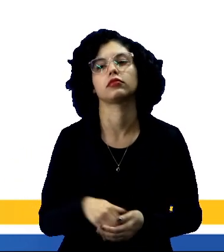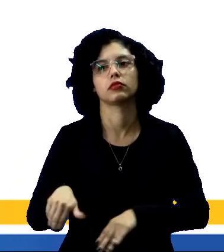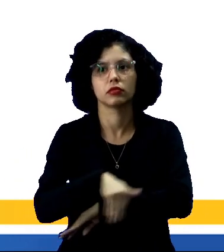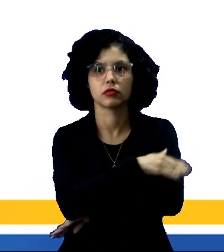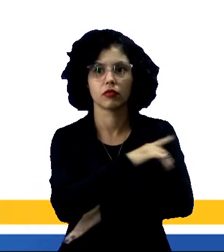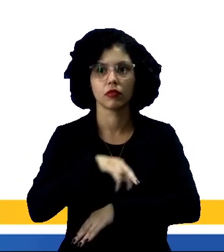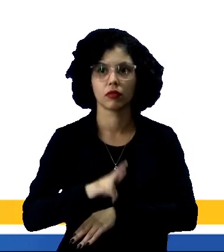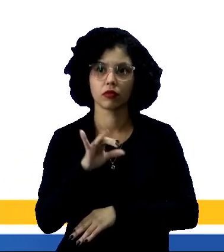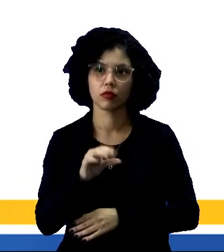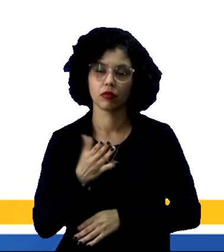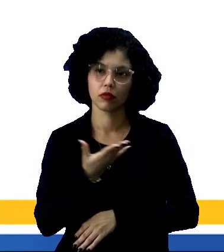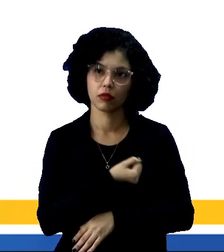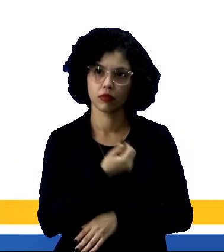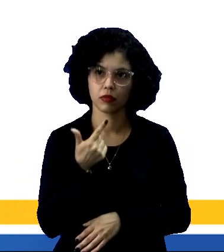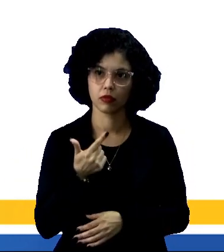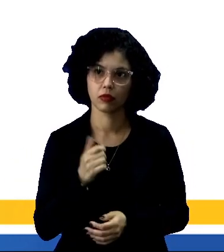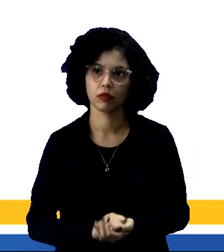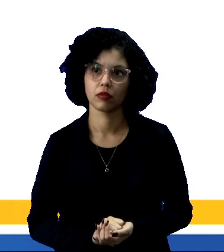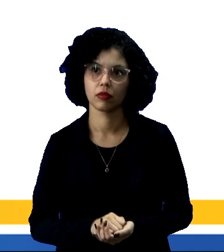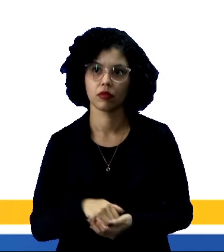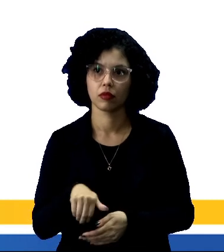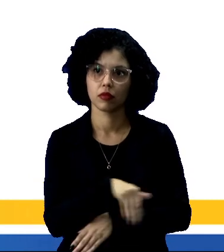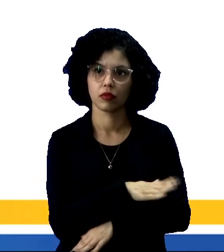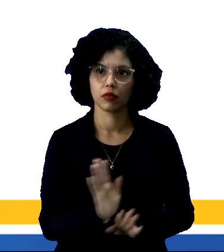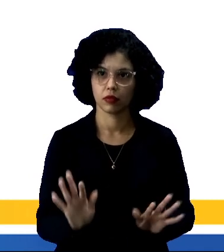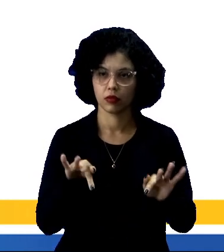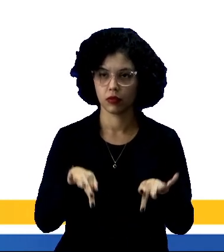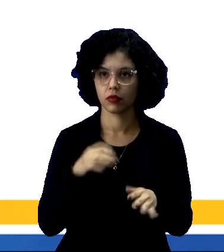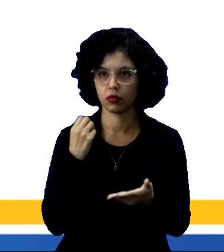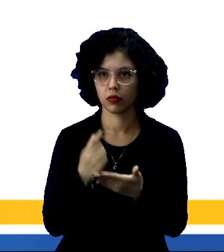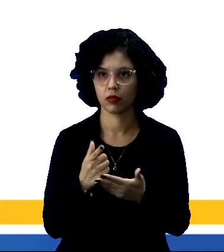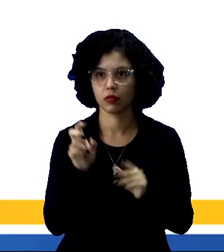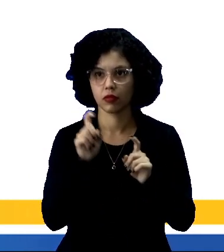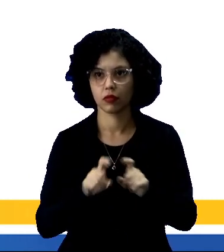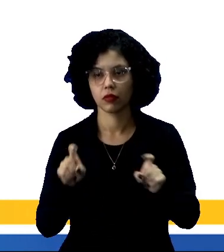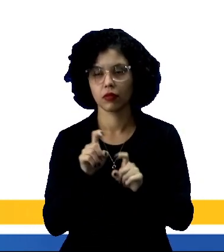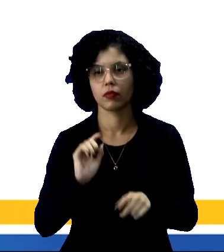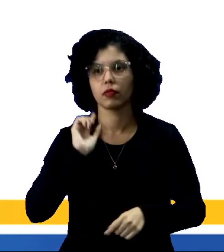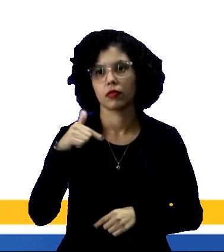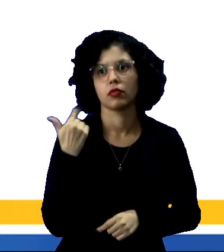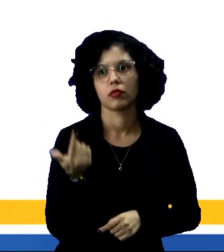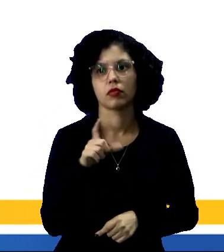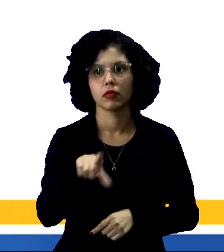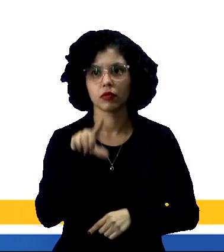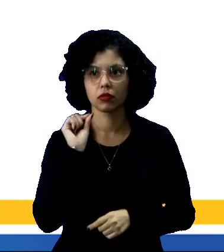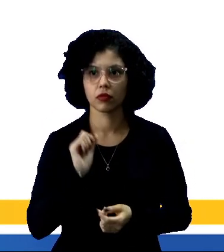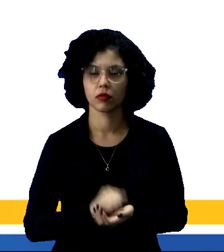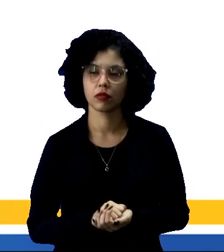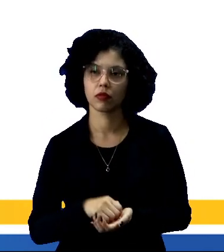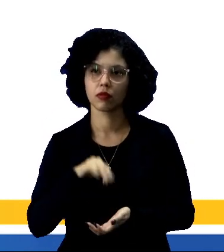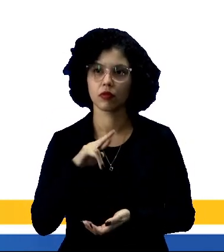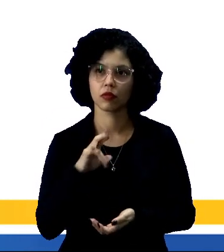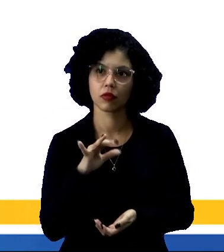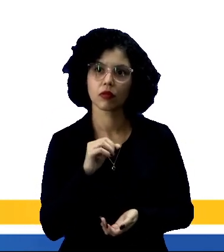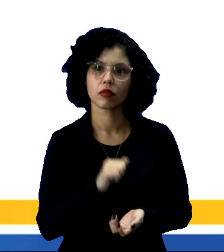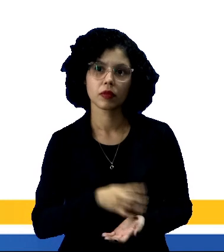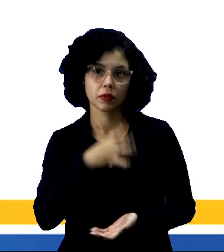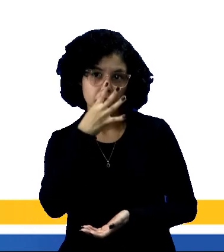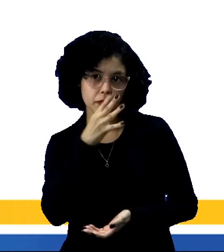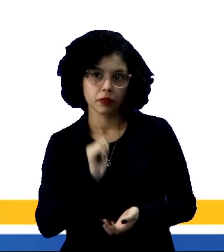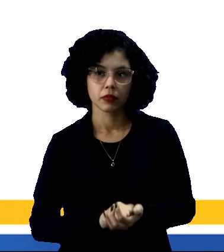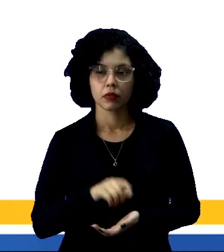do Equívoco, número 2, como endereçado, a fim de comprar um computador. Após escolher o modelo que